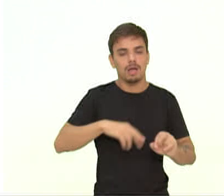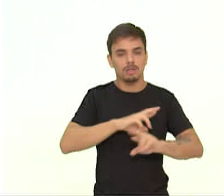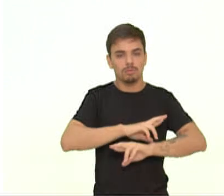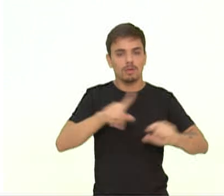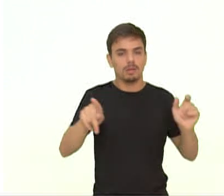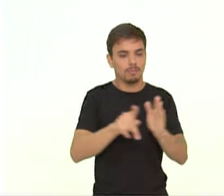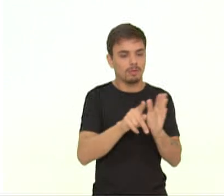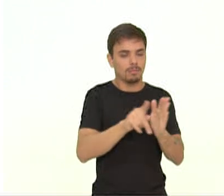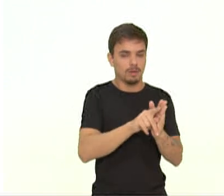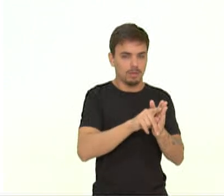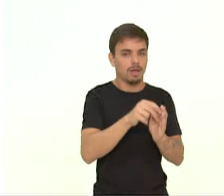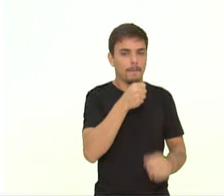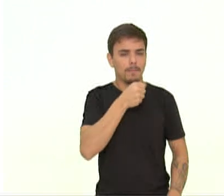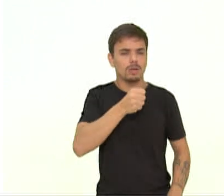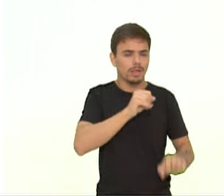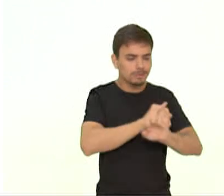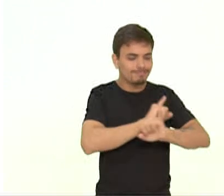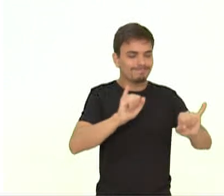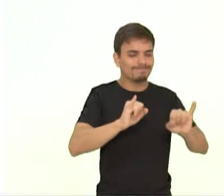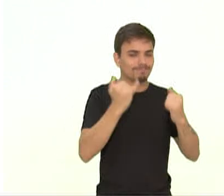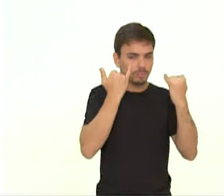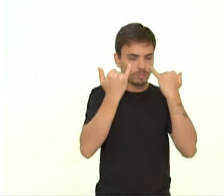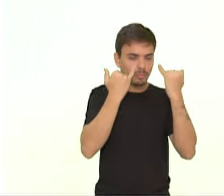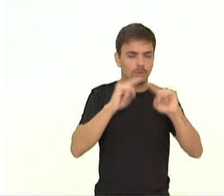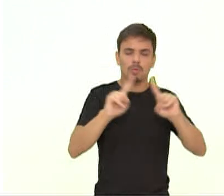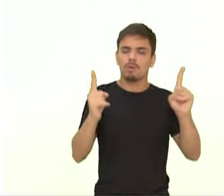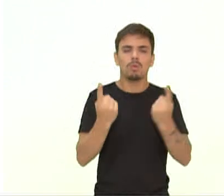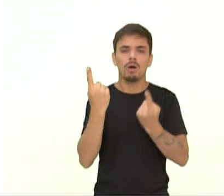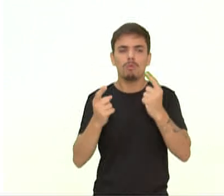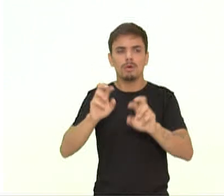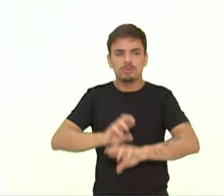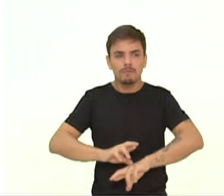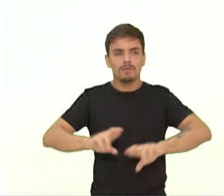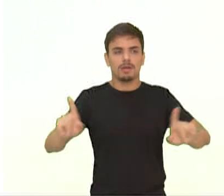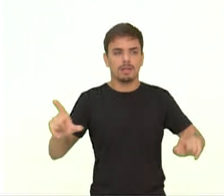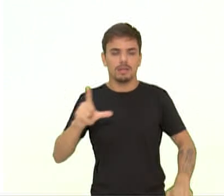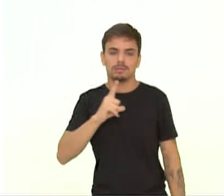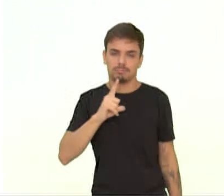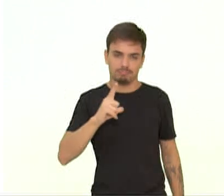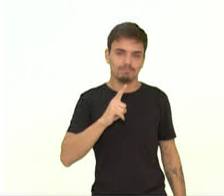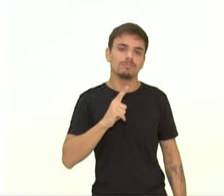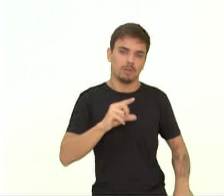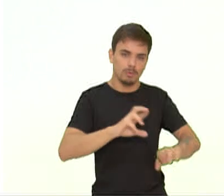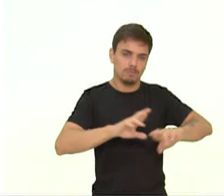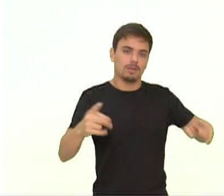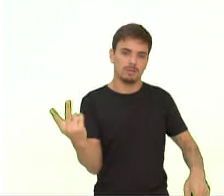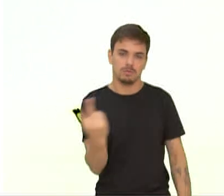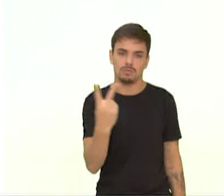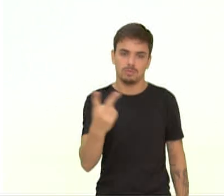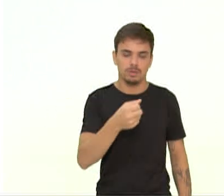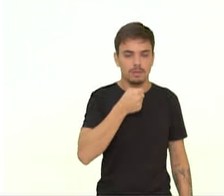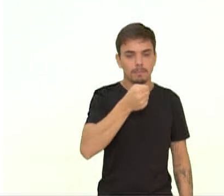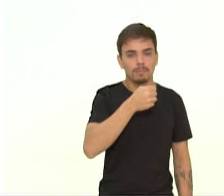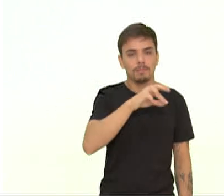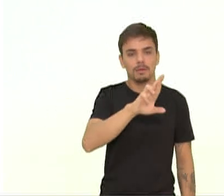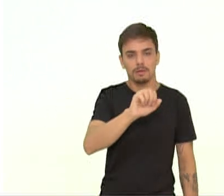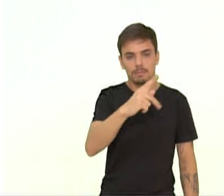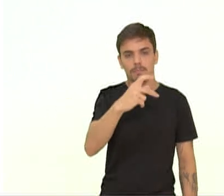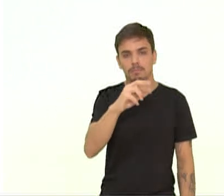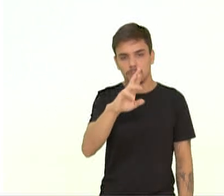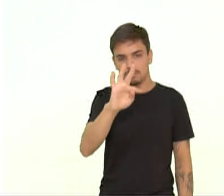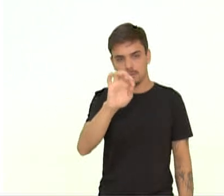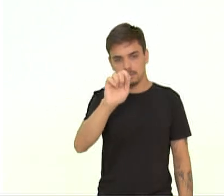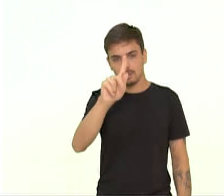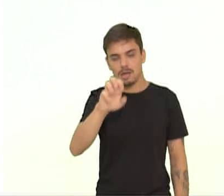da reportagem. Como se dá essa diferença? Então, tem ali um diferencial, né? É justamente isso que eu quero de